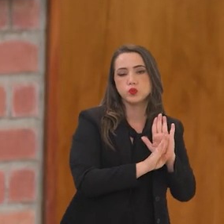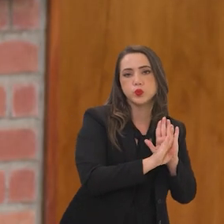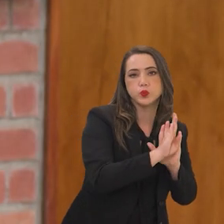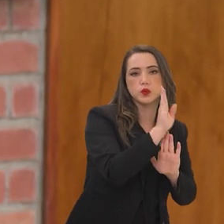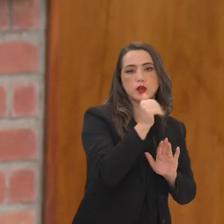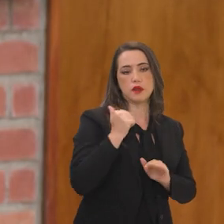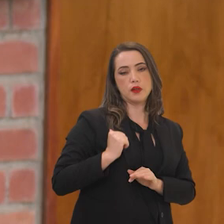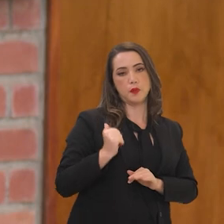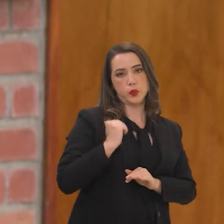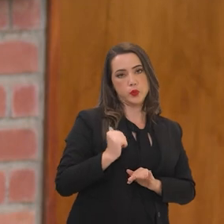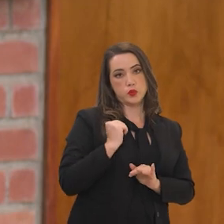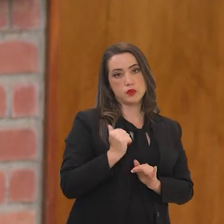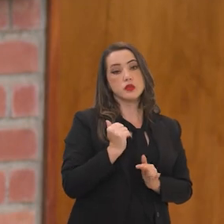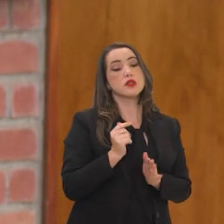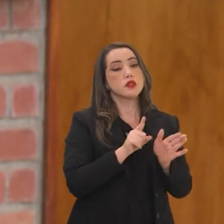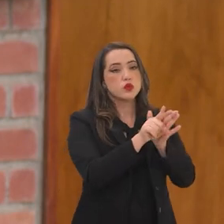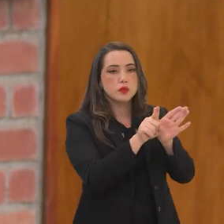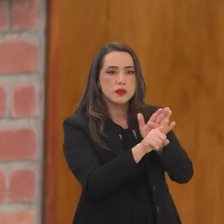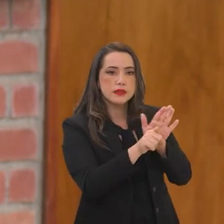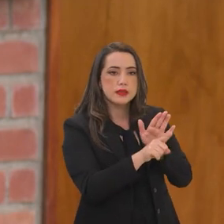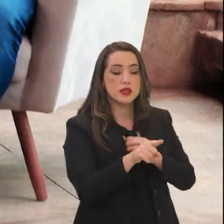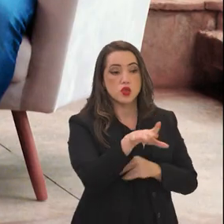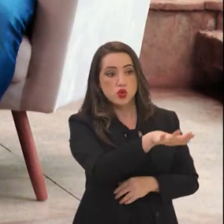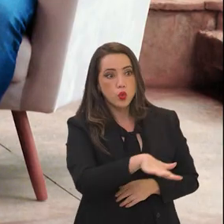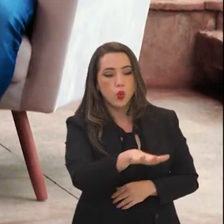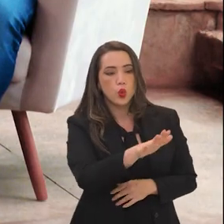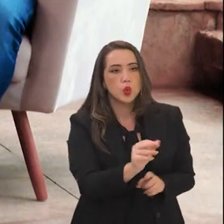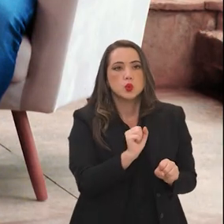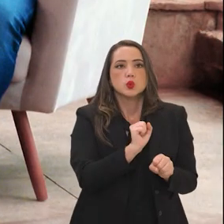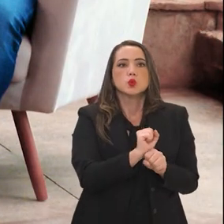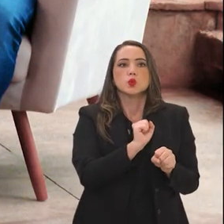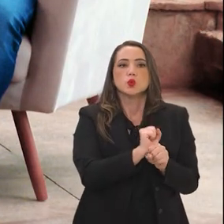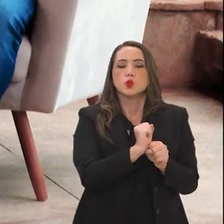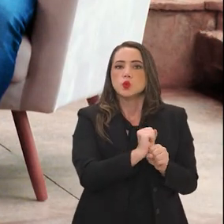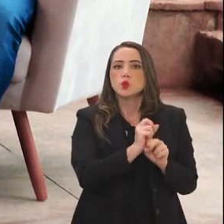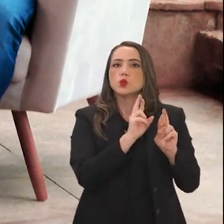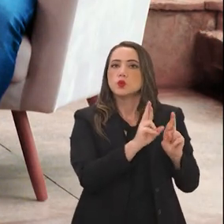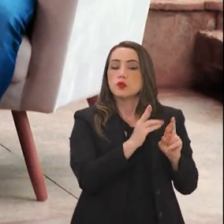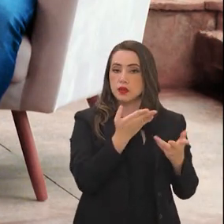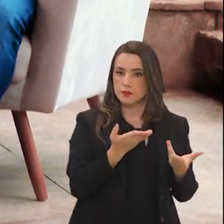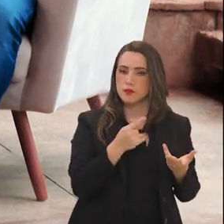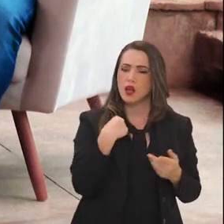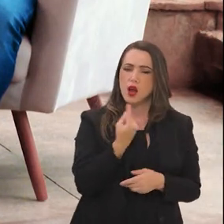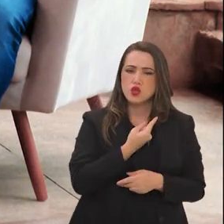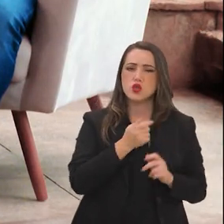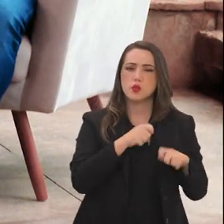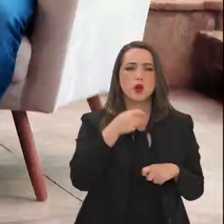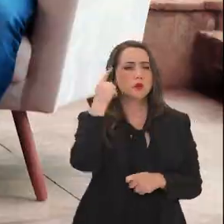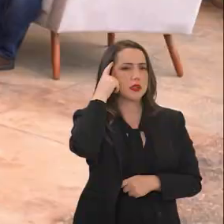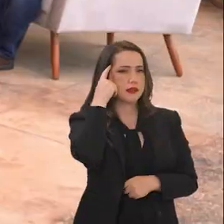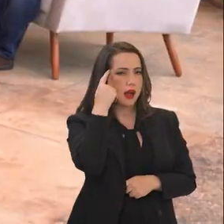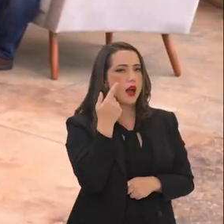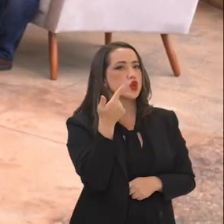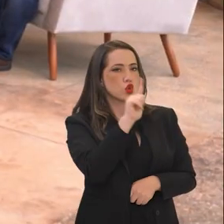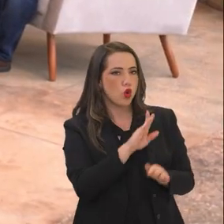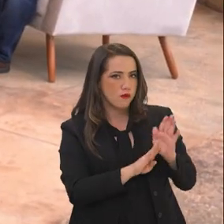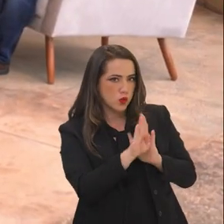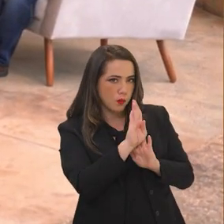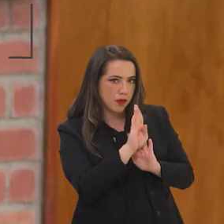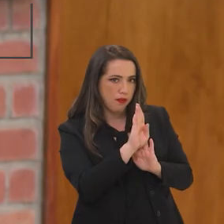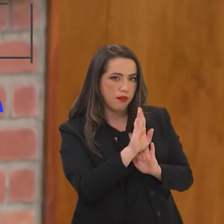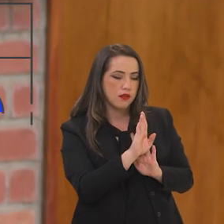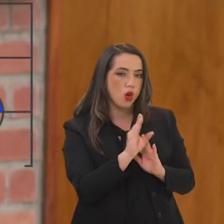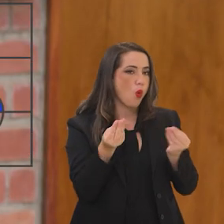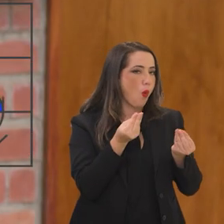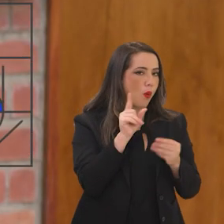eram eram reajuste muito esperado pela pela academia pela comunidade científica a gente pode pensar em mais reajustes aí no